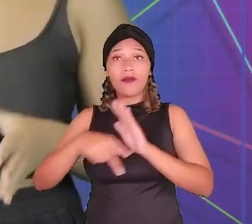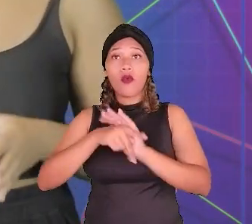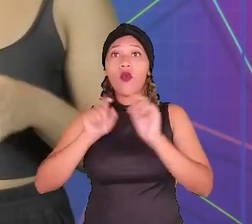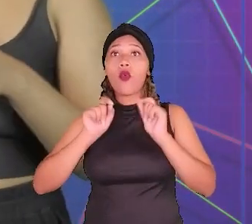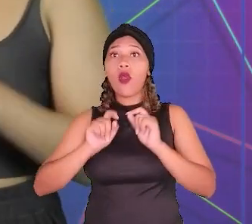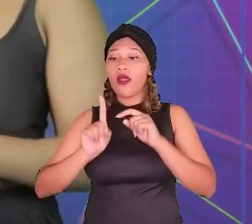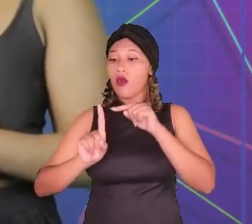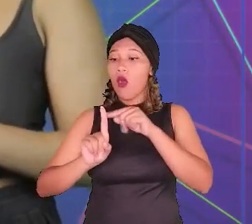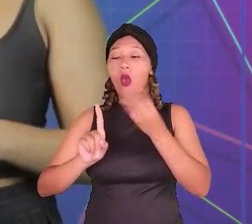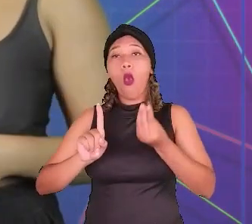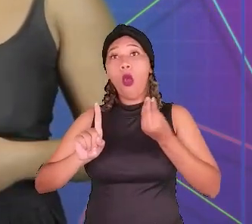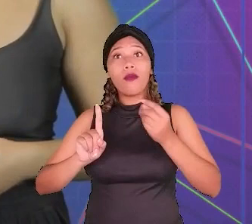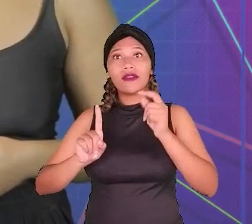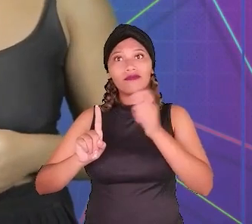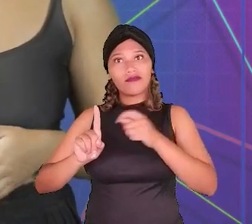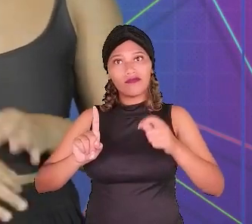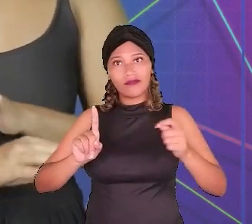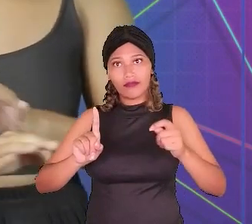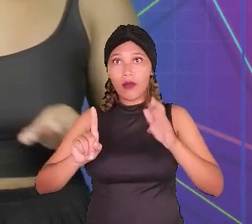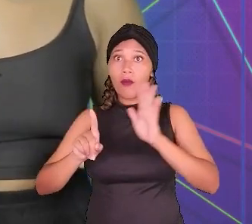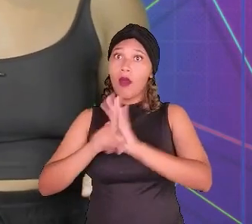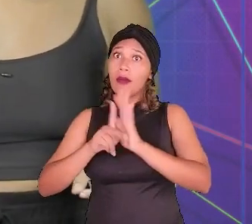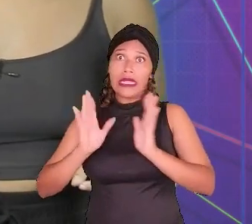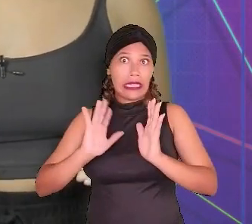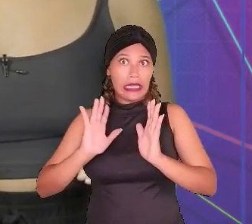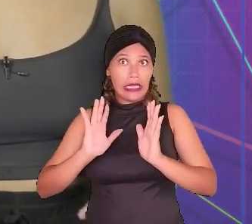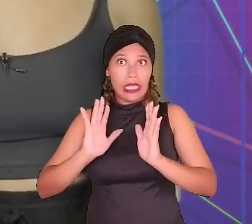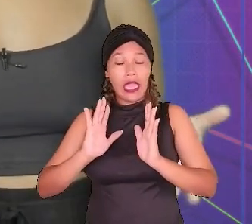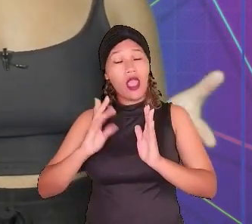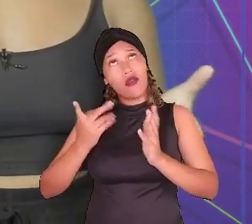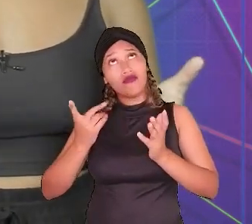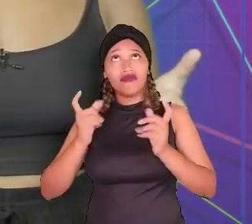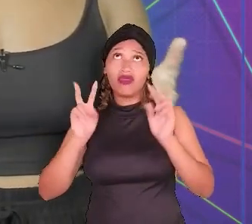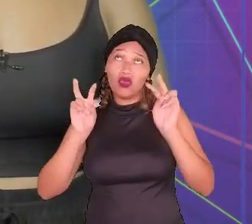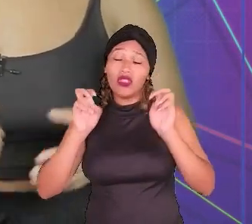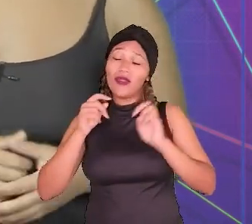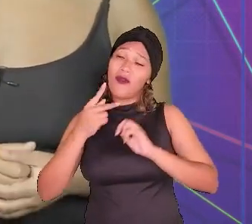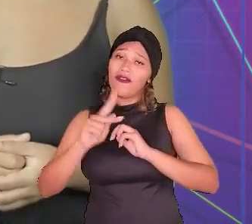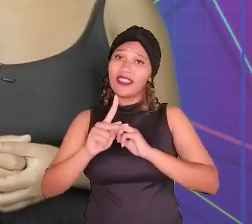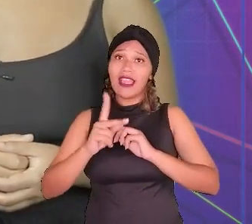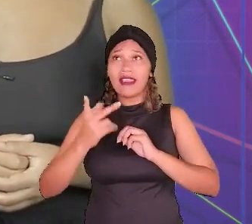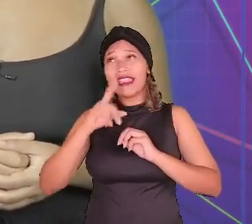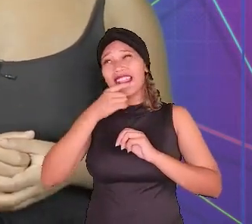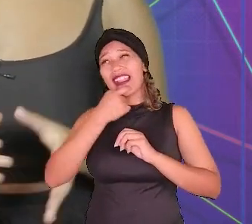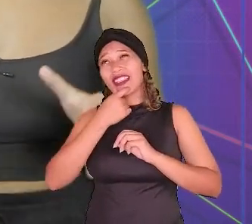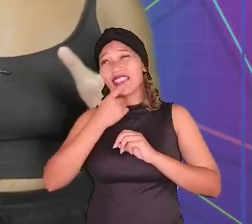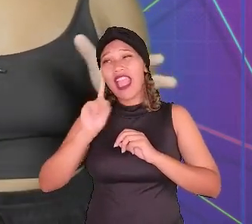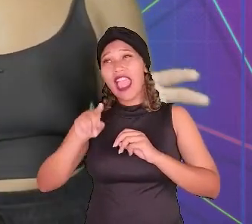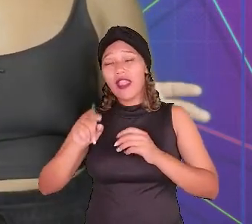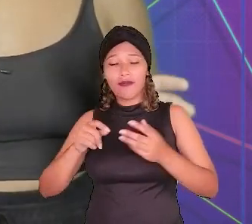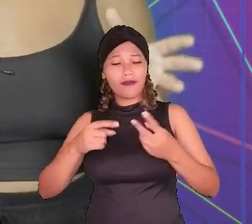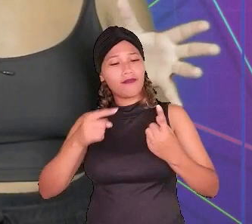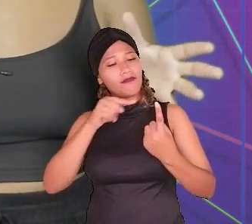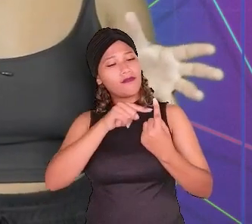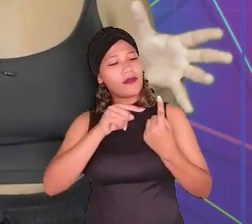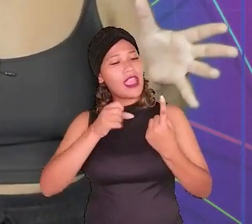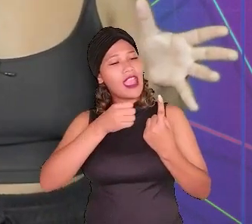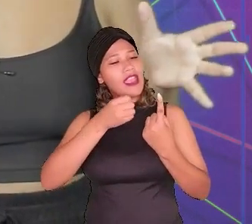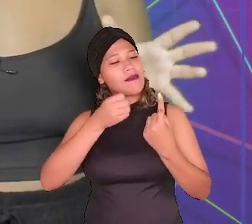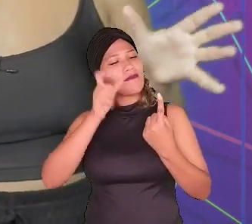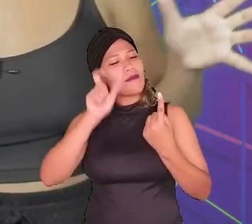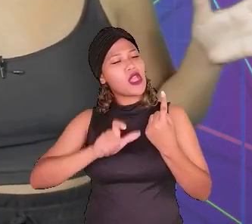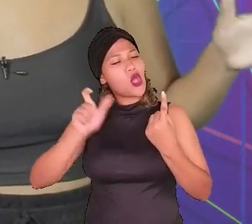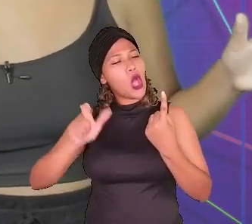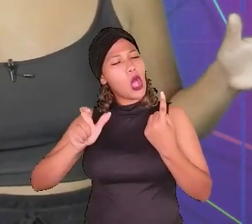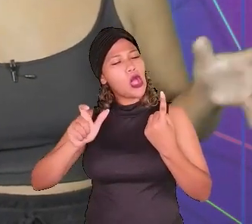Writing Unforgettable Characters. O livro não tem tradução, mas eu traduzo o título para você. Seria Escrevendo